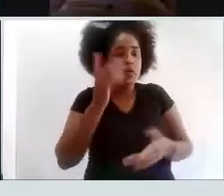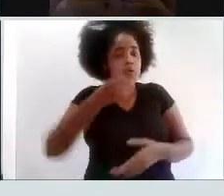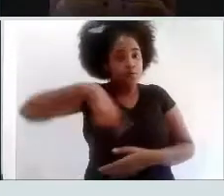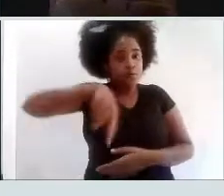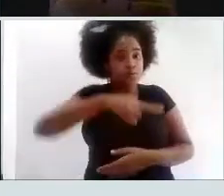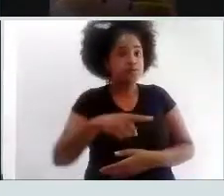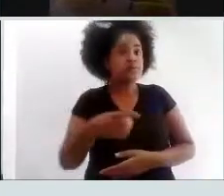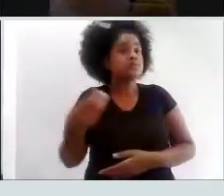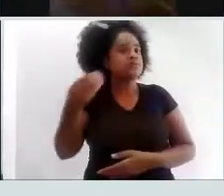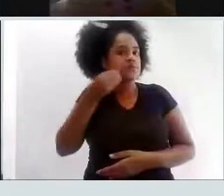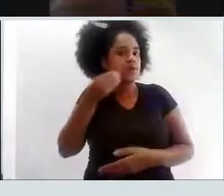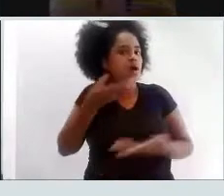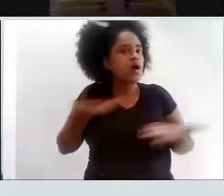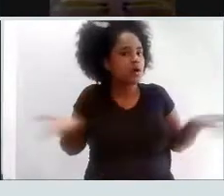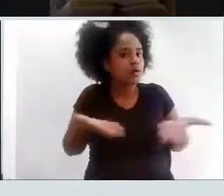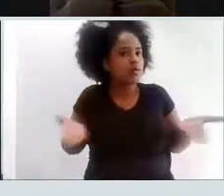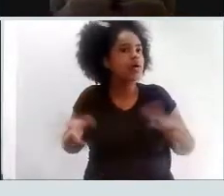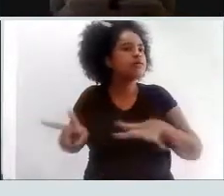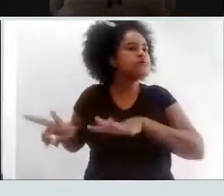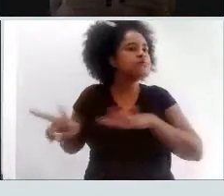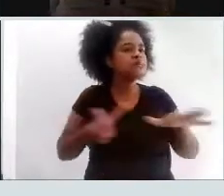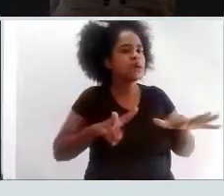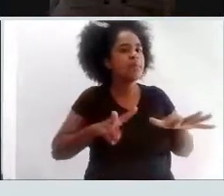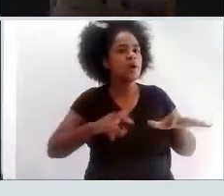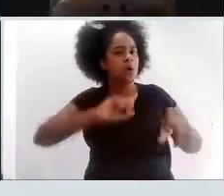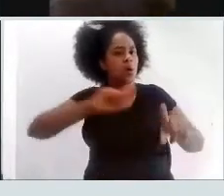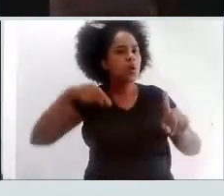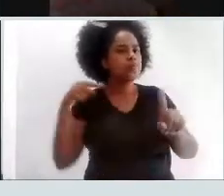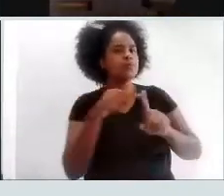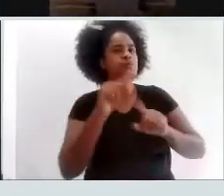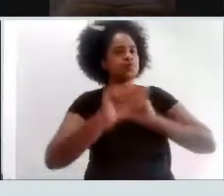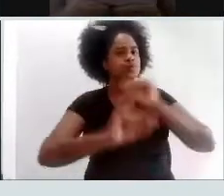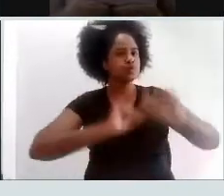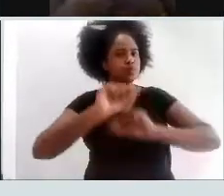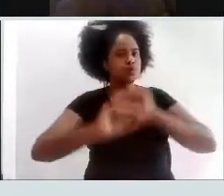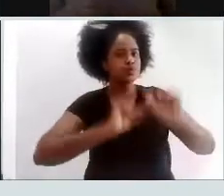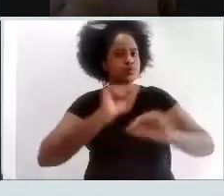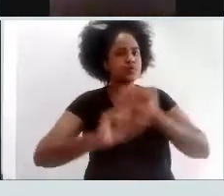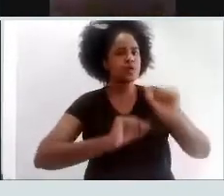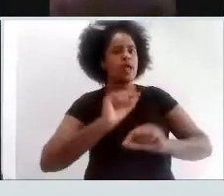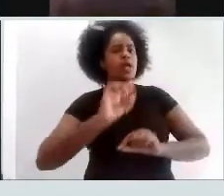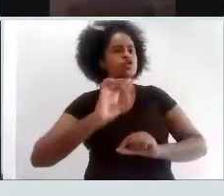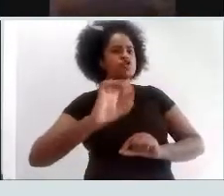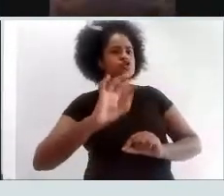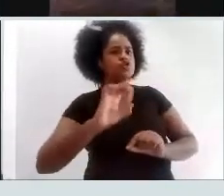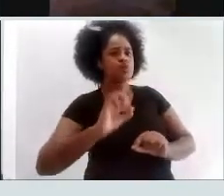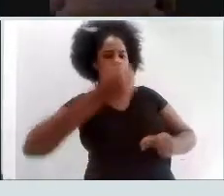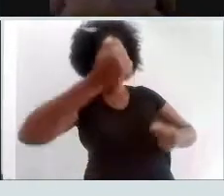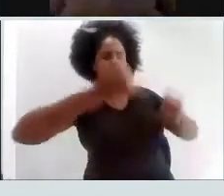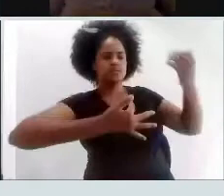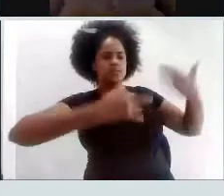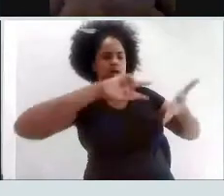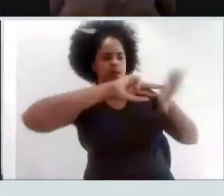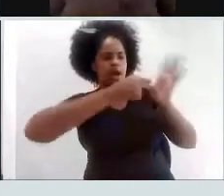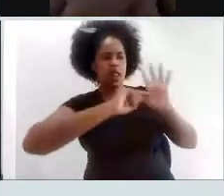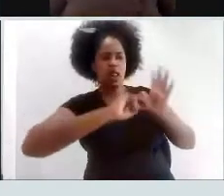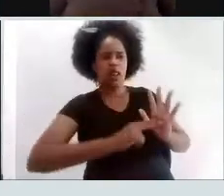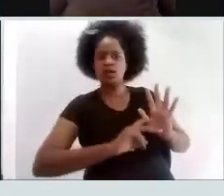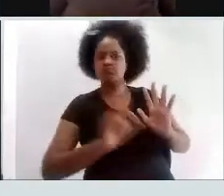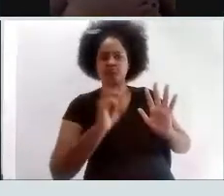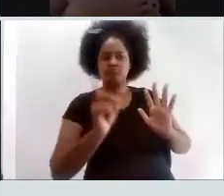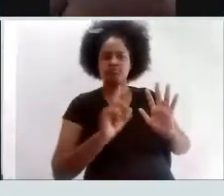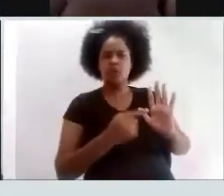irem explorando esse ponto, né, de que não só apresente o tema já adiantando para vocês, vai ser